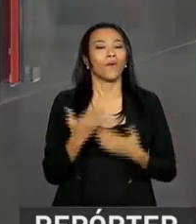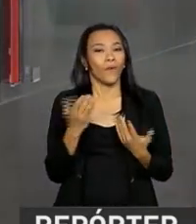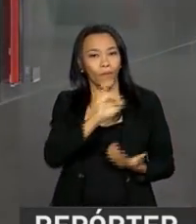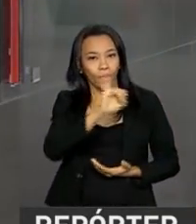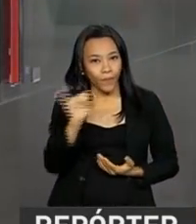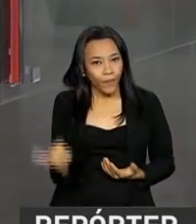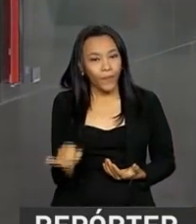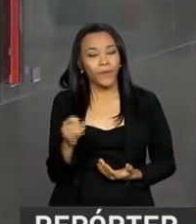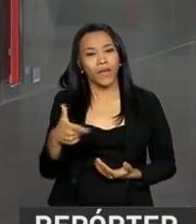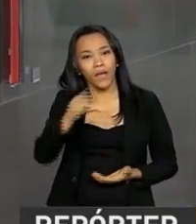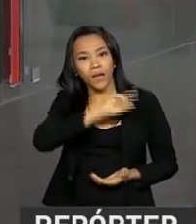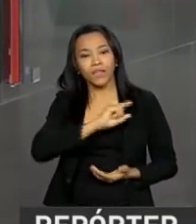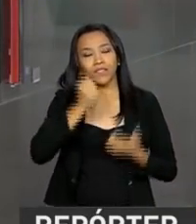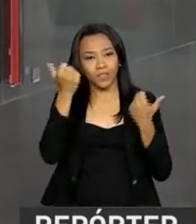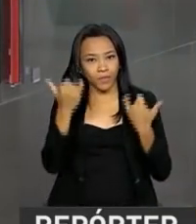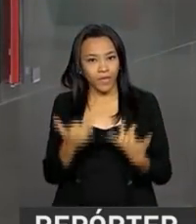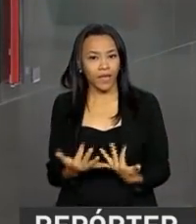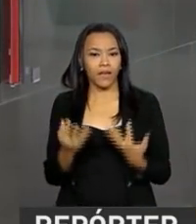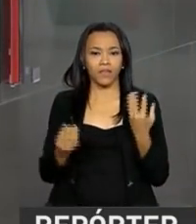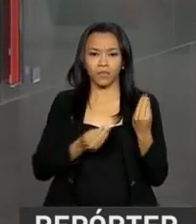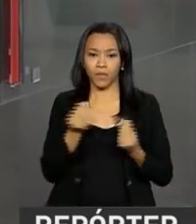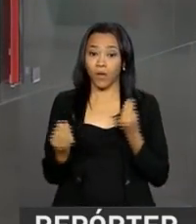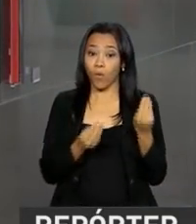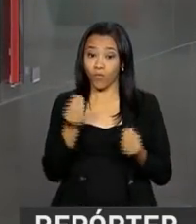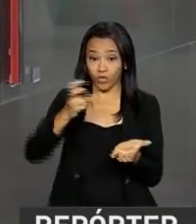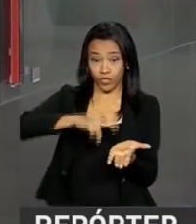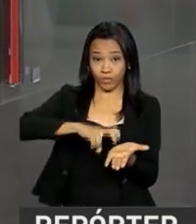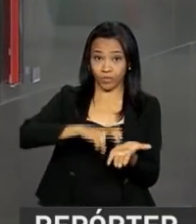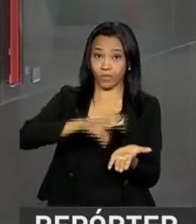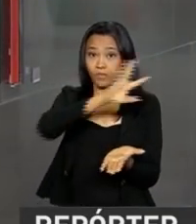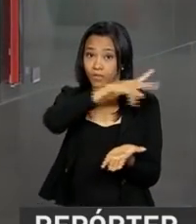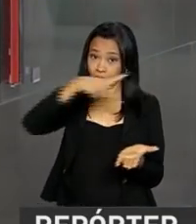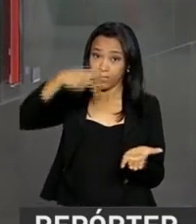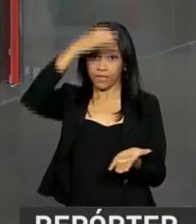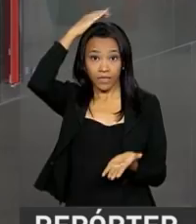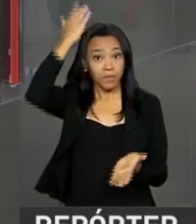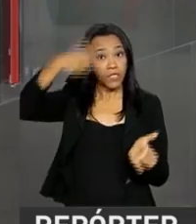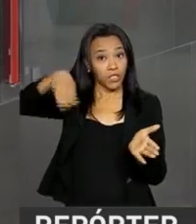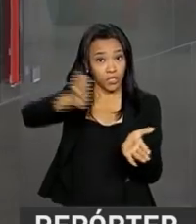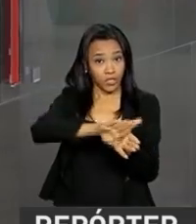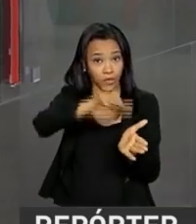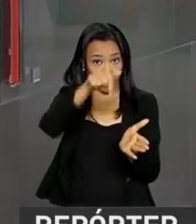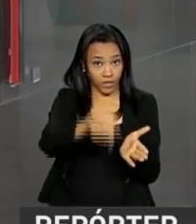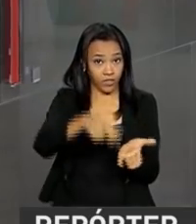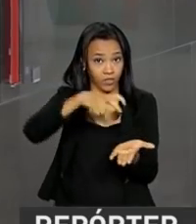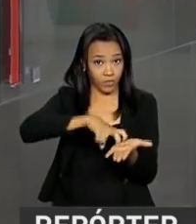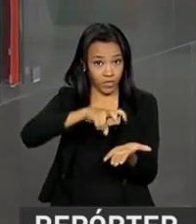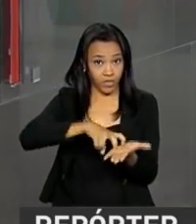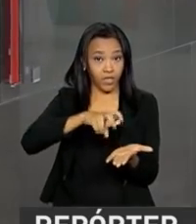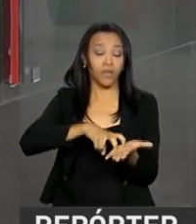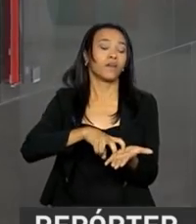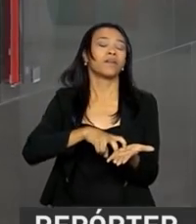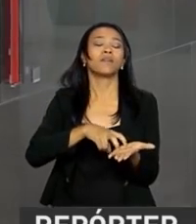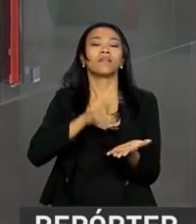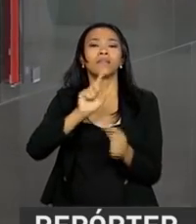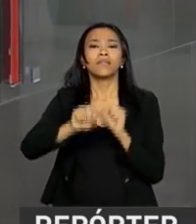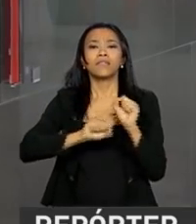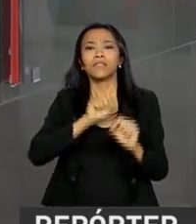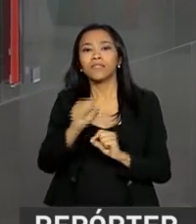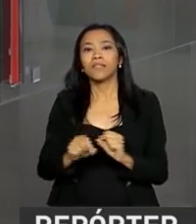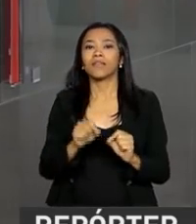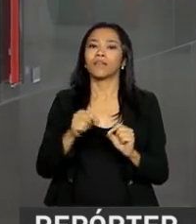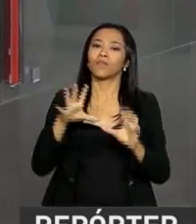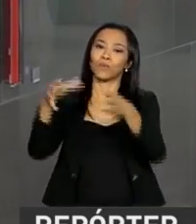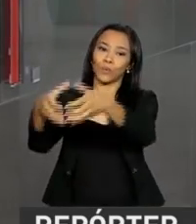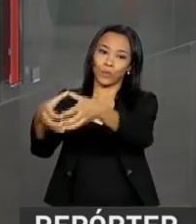antes da gente falar da tarde eu vou contar como é que foi um pouquinho da manhã do presidente Michel Temer ele chegou aqui no palácio no meio da manhã e recebeu uma